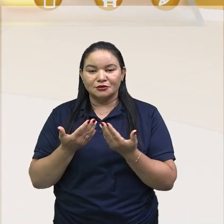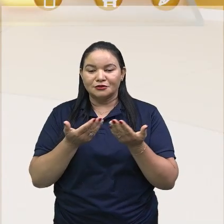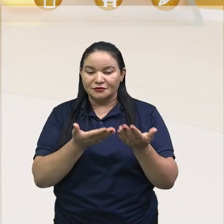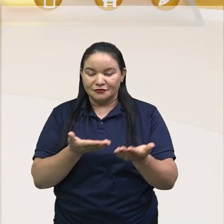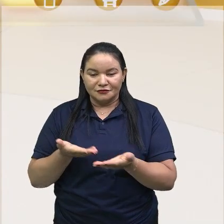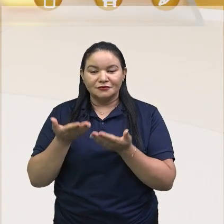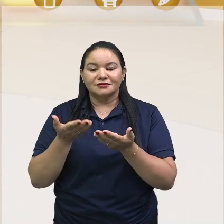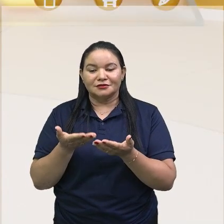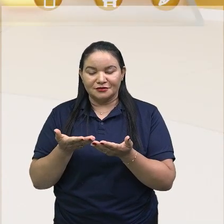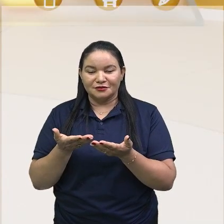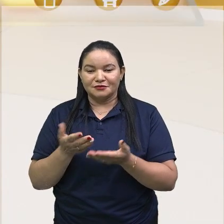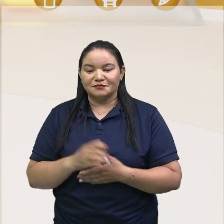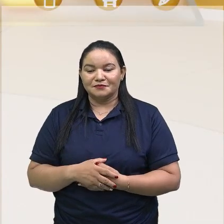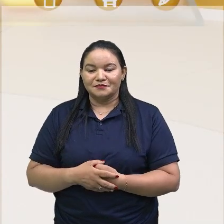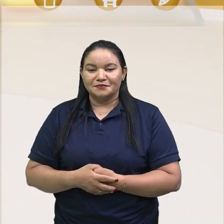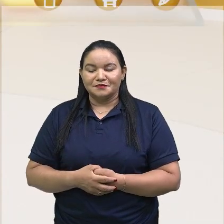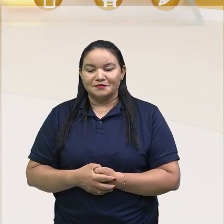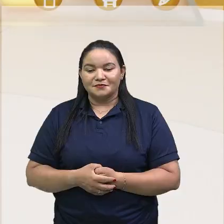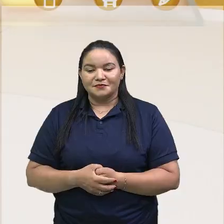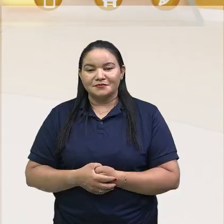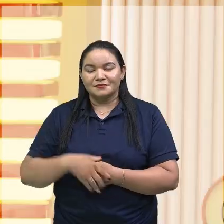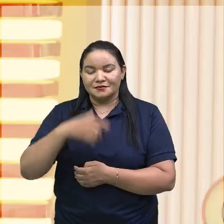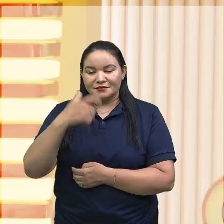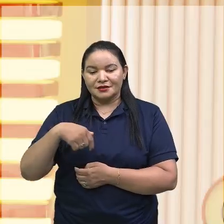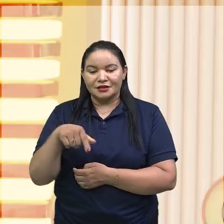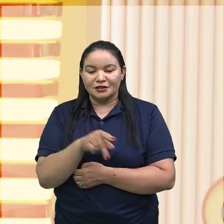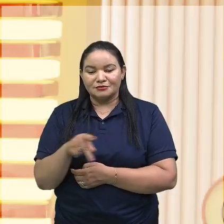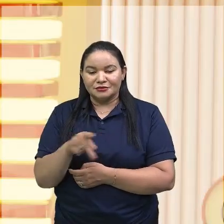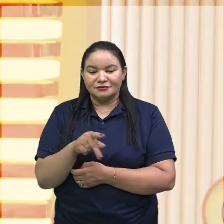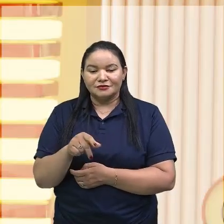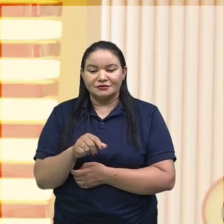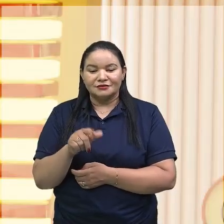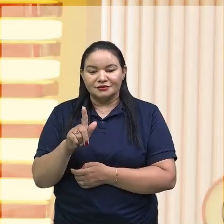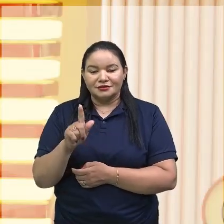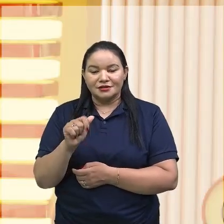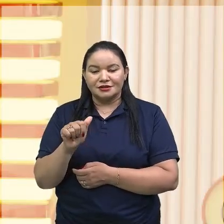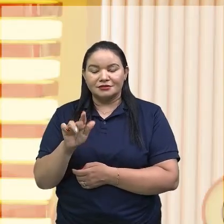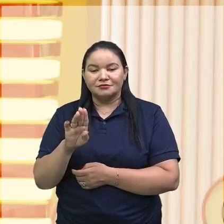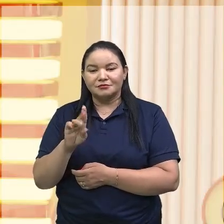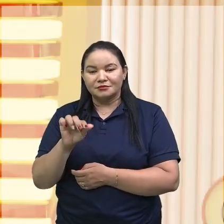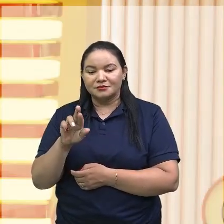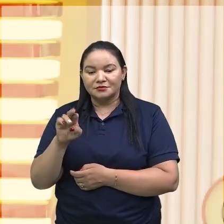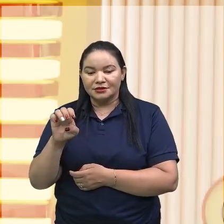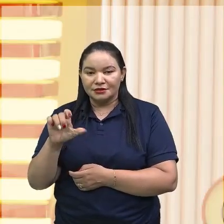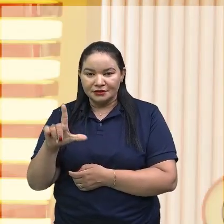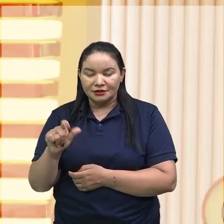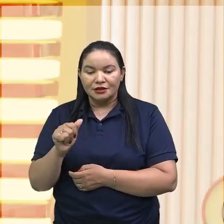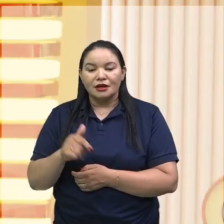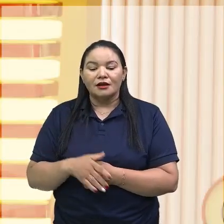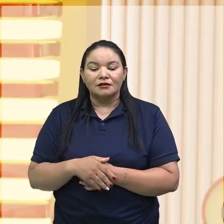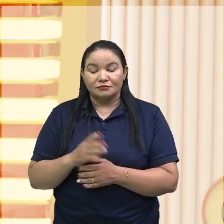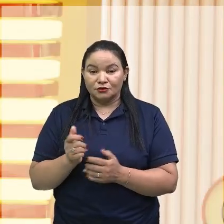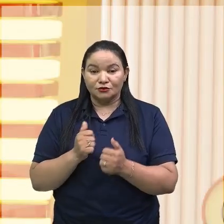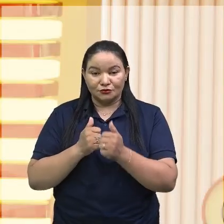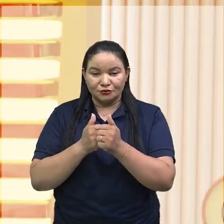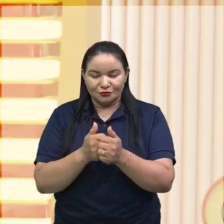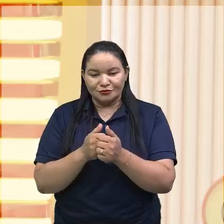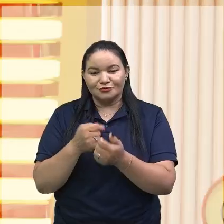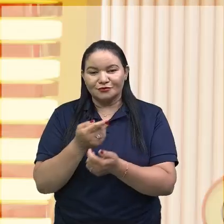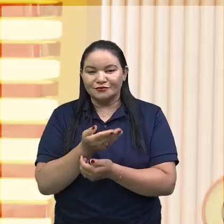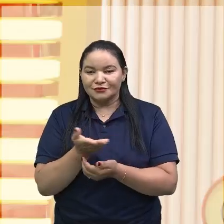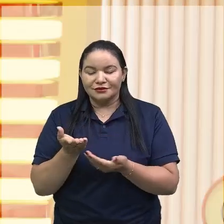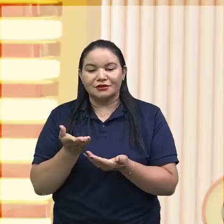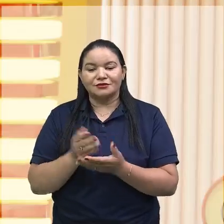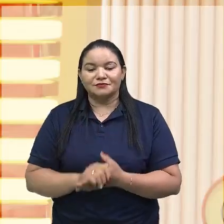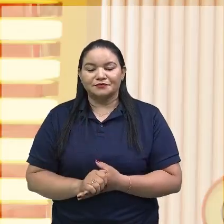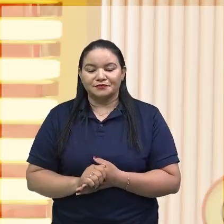sejam bem-vindos. Eu sou a professora Gabriela Costa e estarei junto com vocês nesta